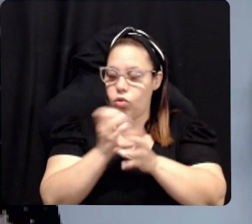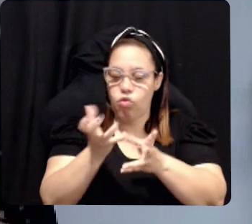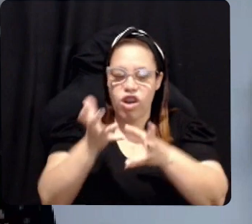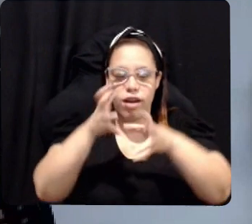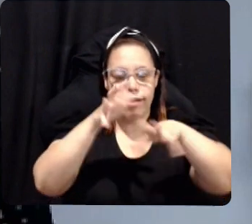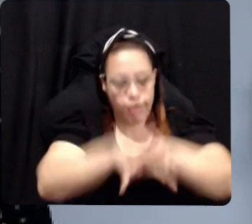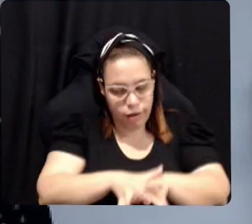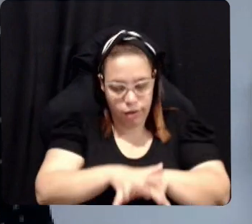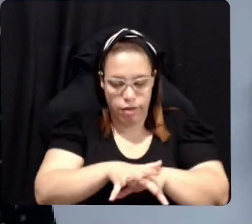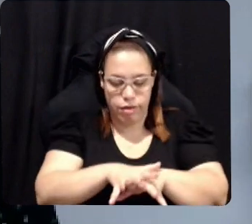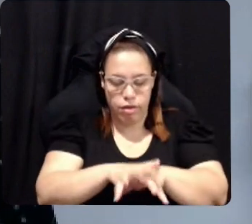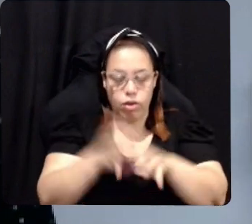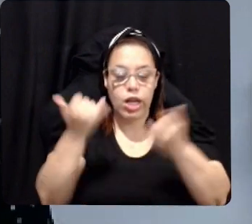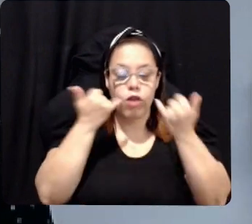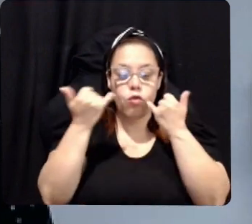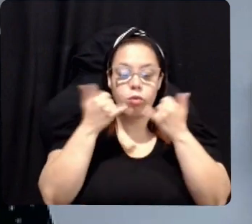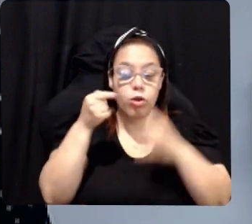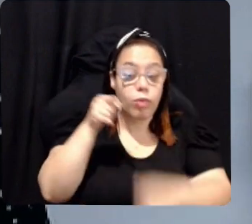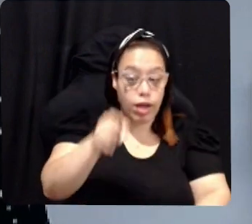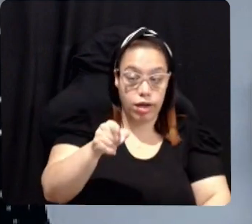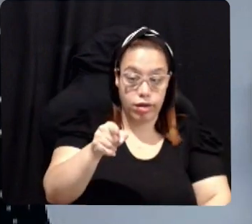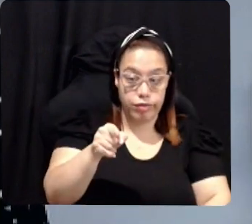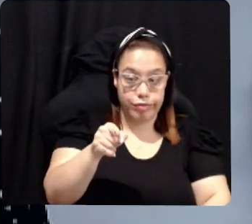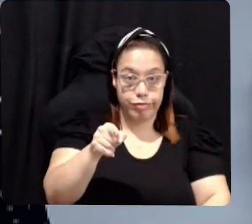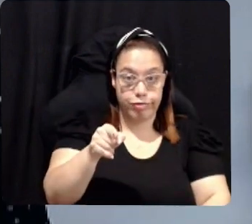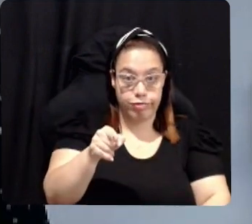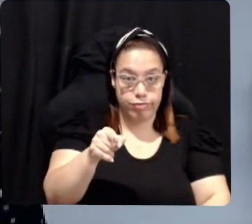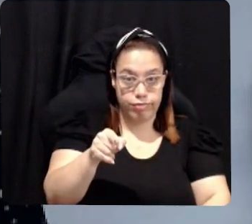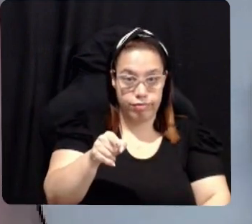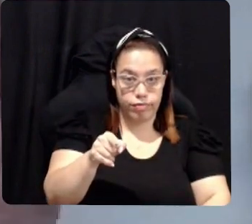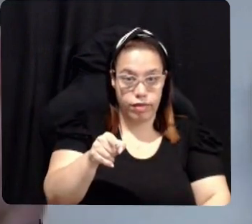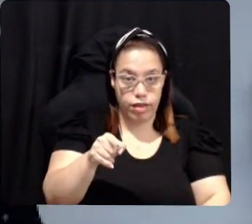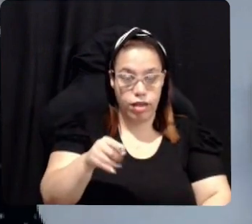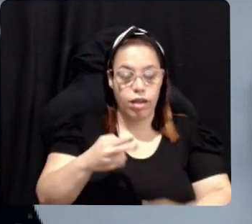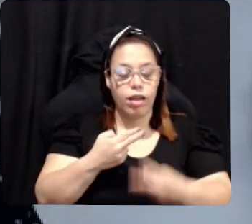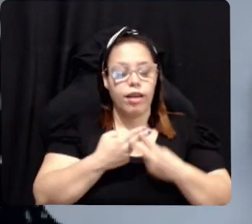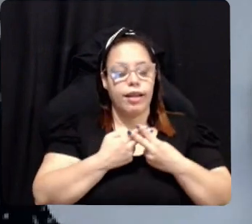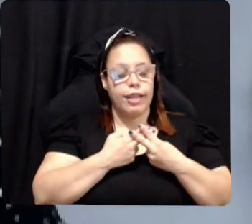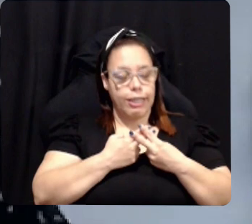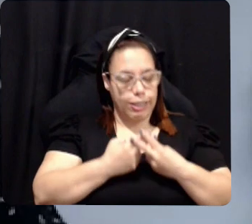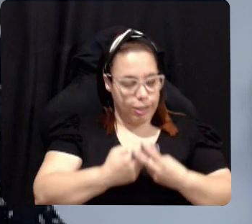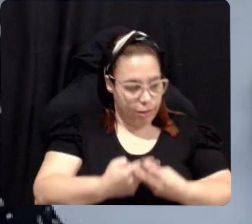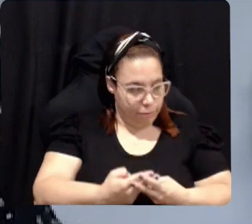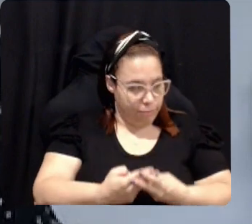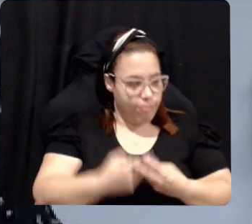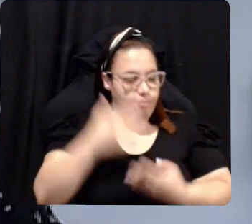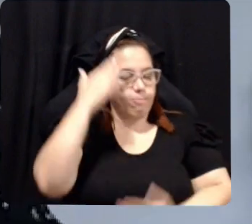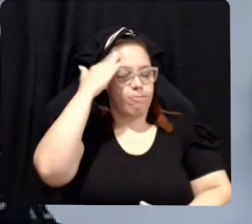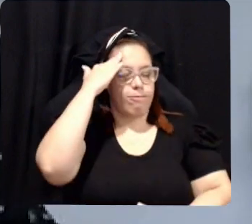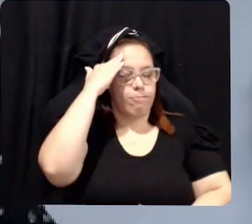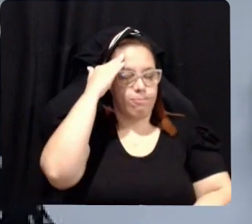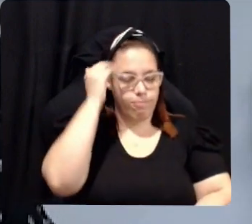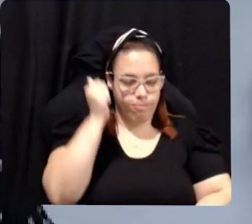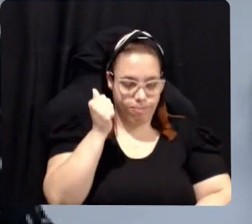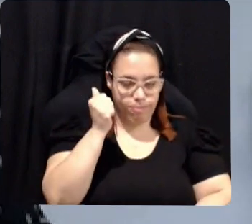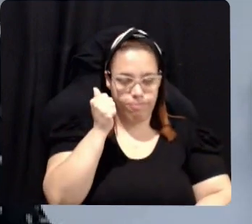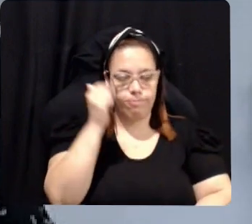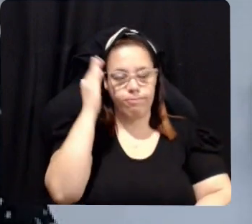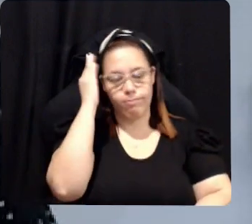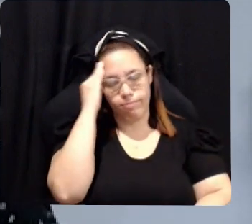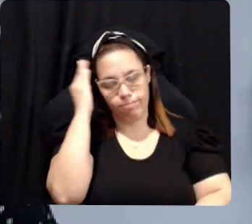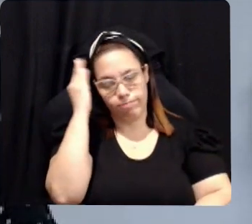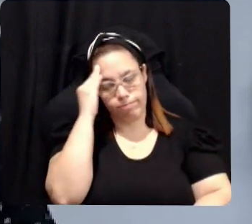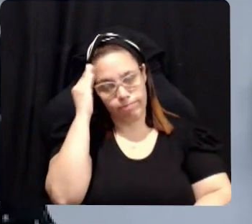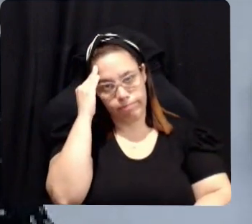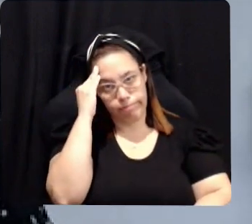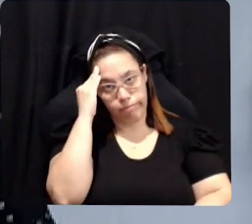vai agregar informações para ela? E muita paciência e compreensão,